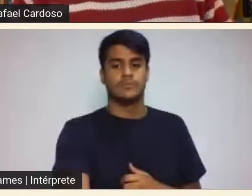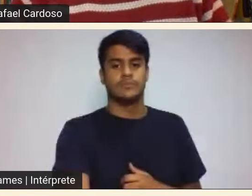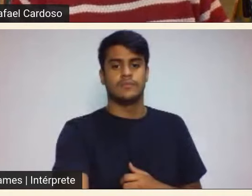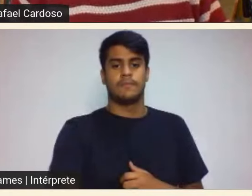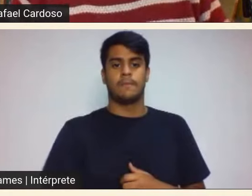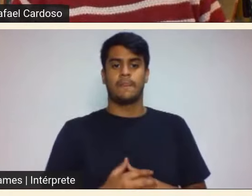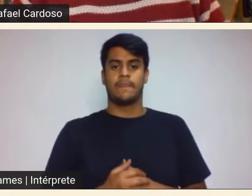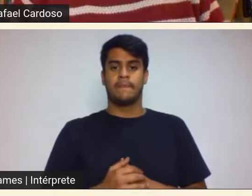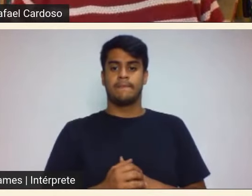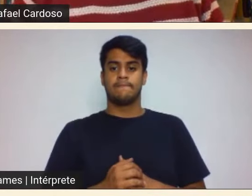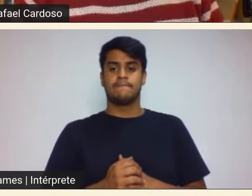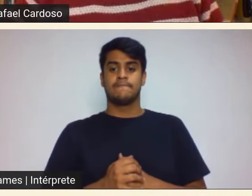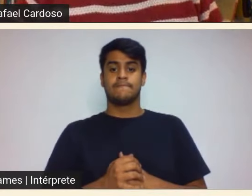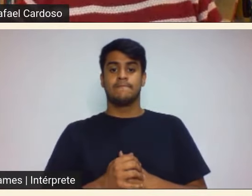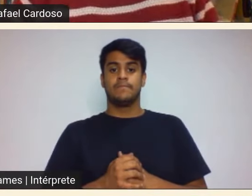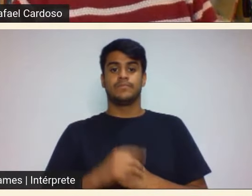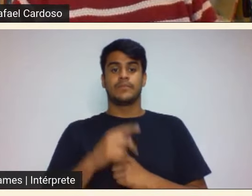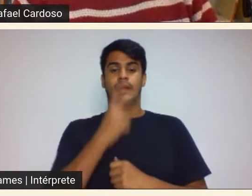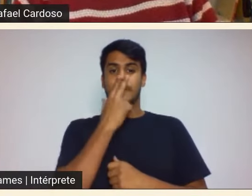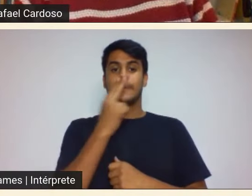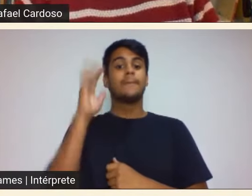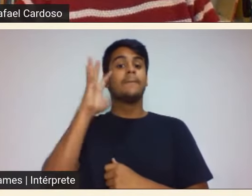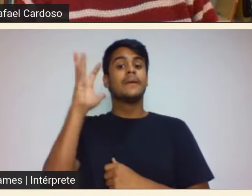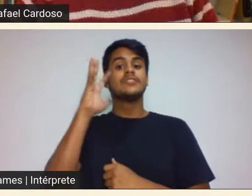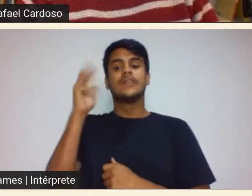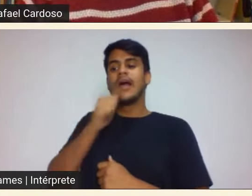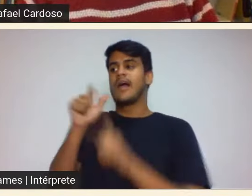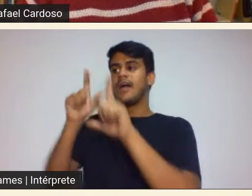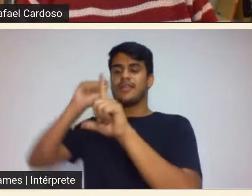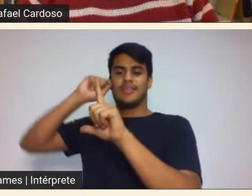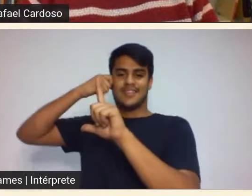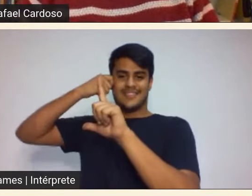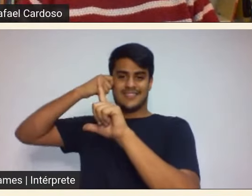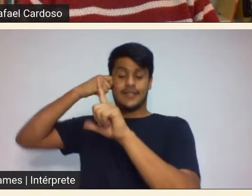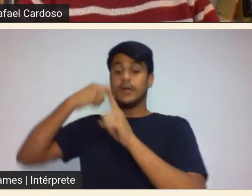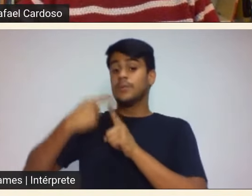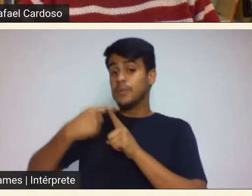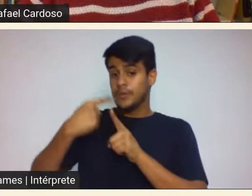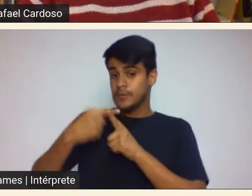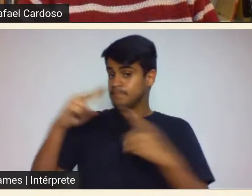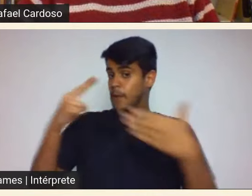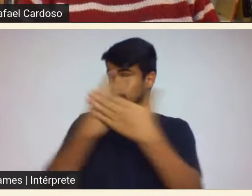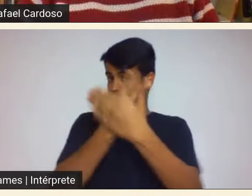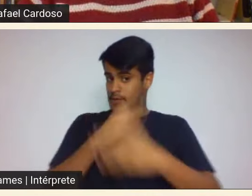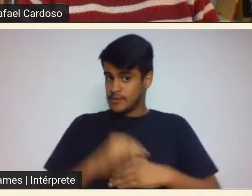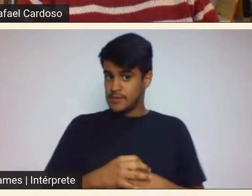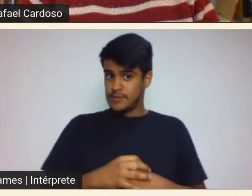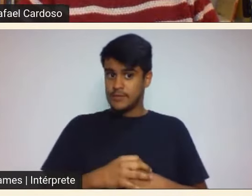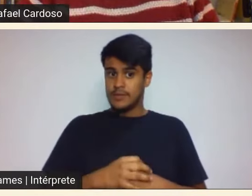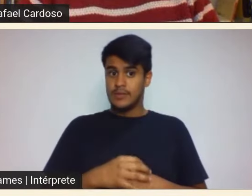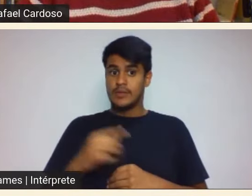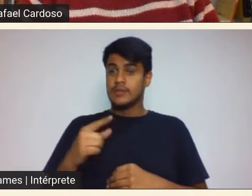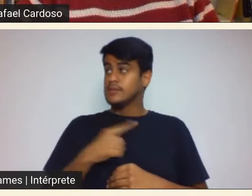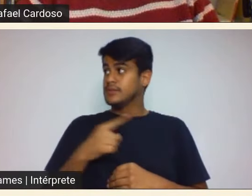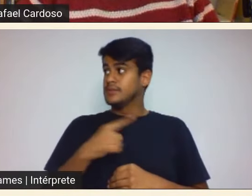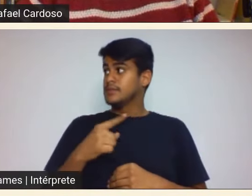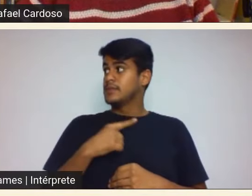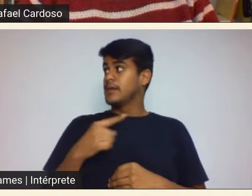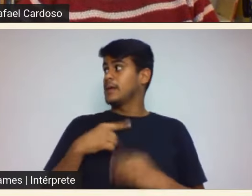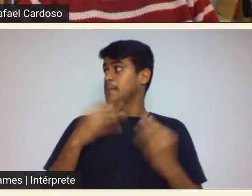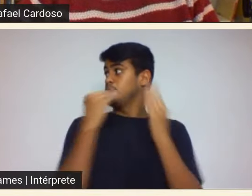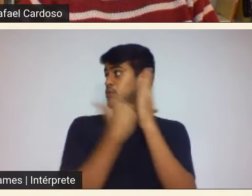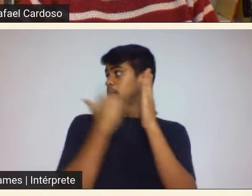e a imagem da negra. Porque o que acontece para mim, ou melhor, quando a gente aproxima essas